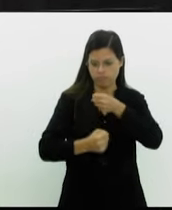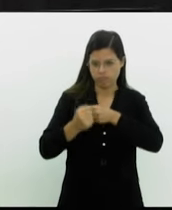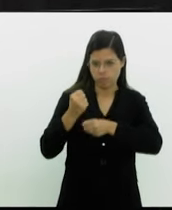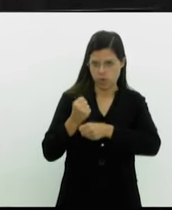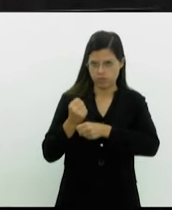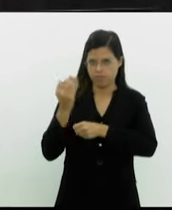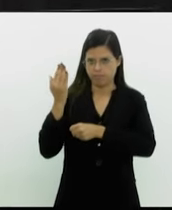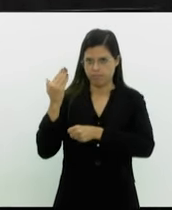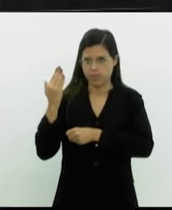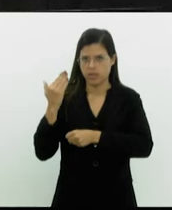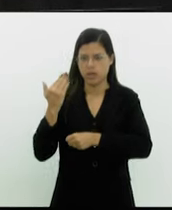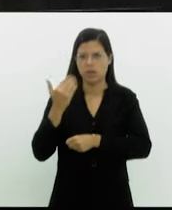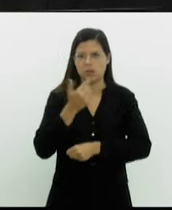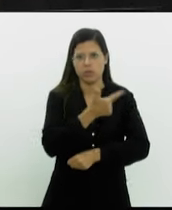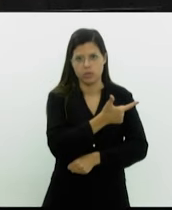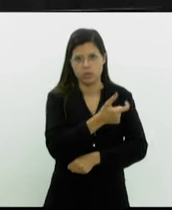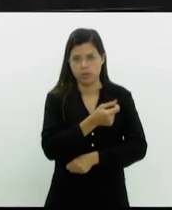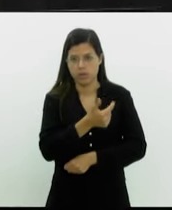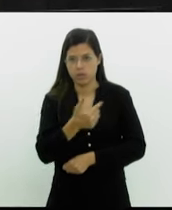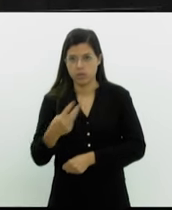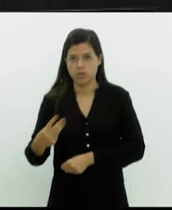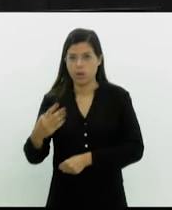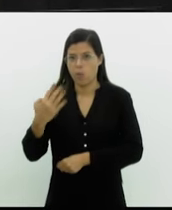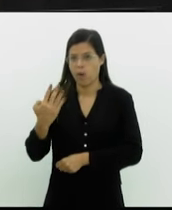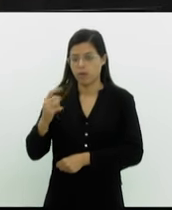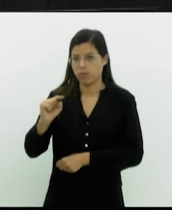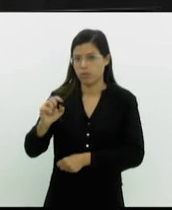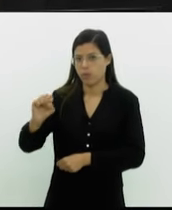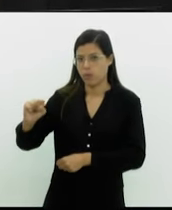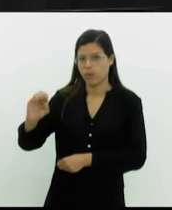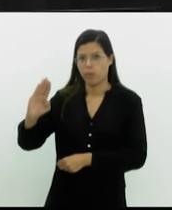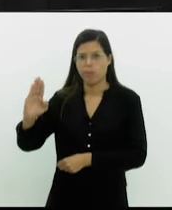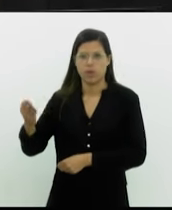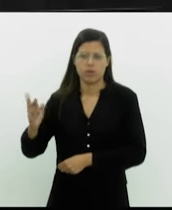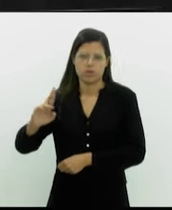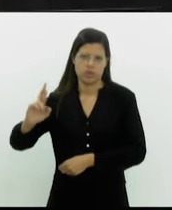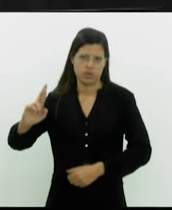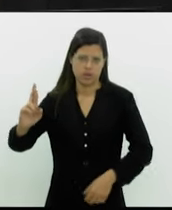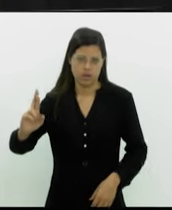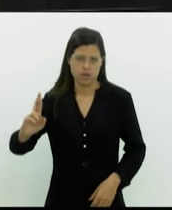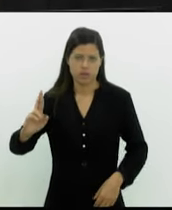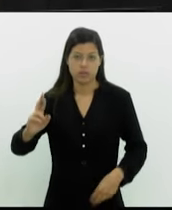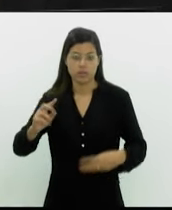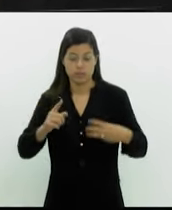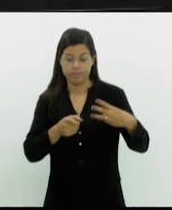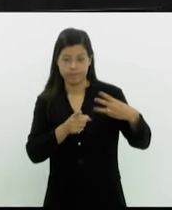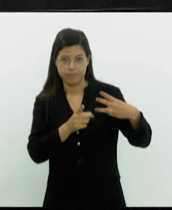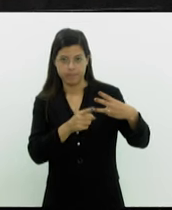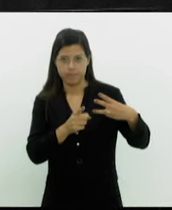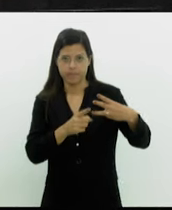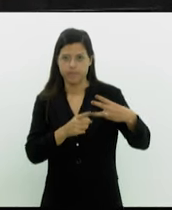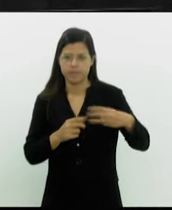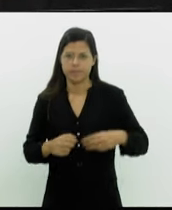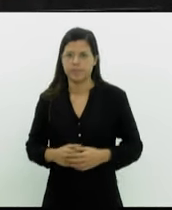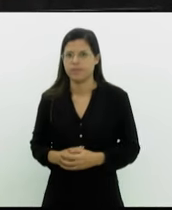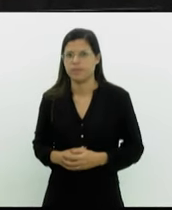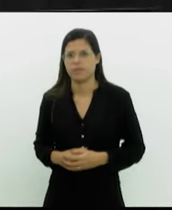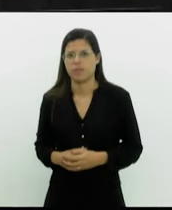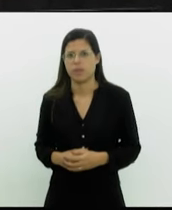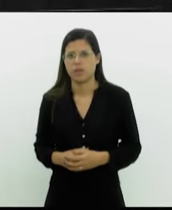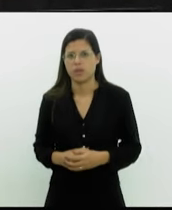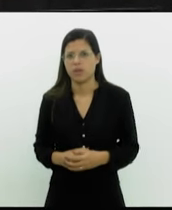ou seja, 4,8 bilhões de reais. E terceiro,